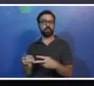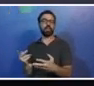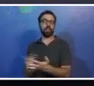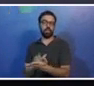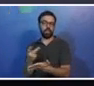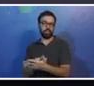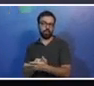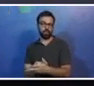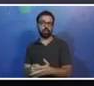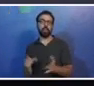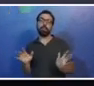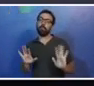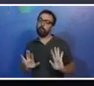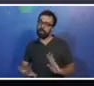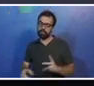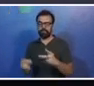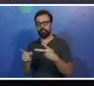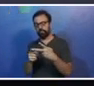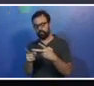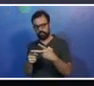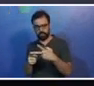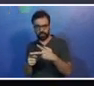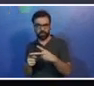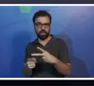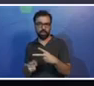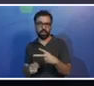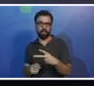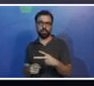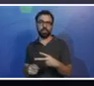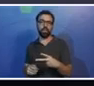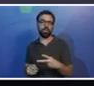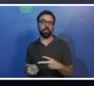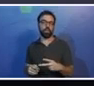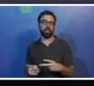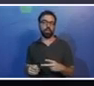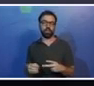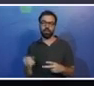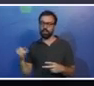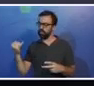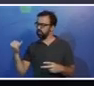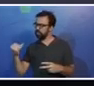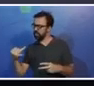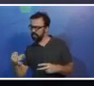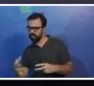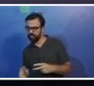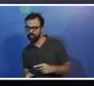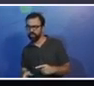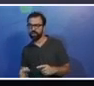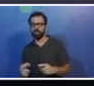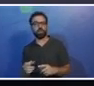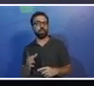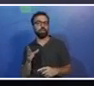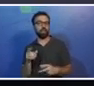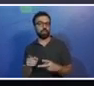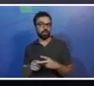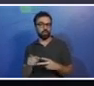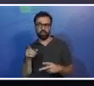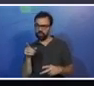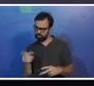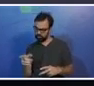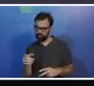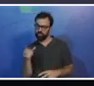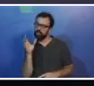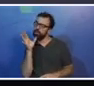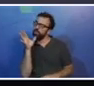grosseiro. Entretanto, se fazia alusão ou uma comparação à morosidade da